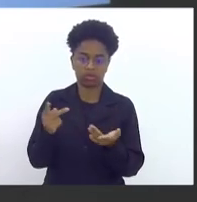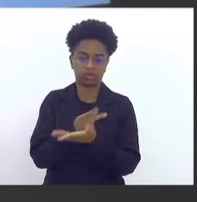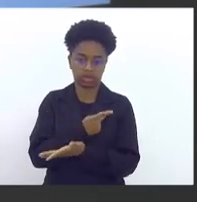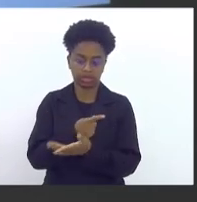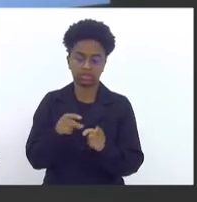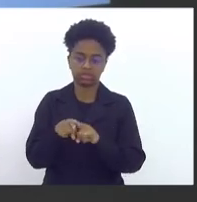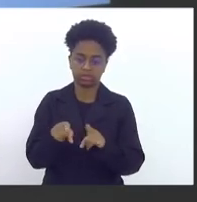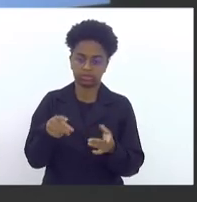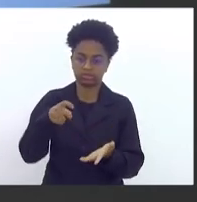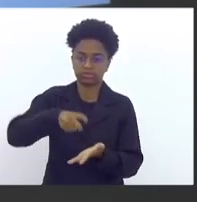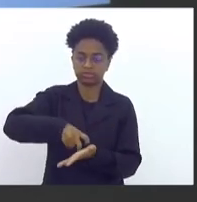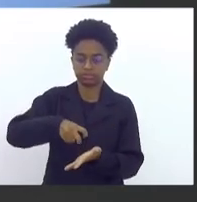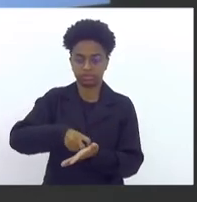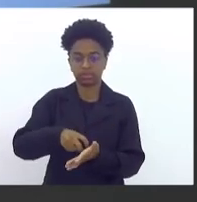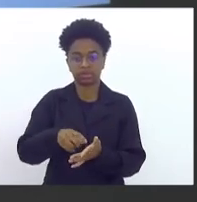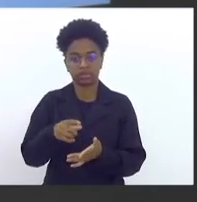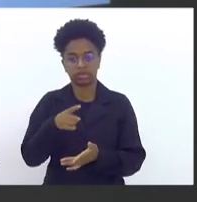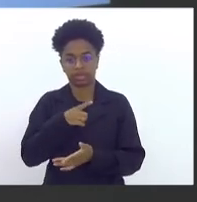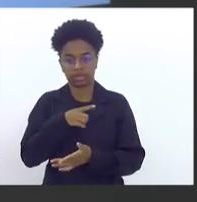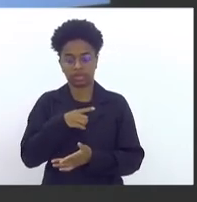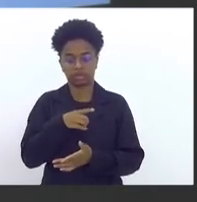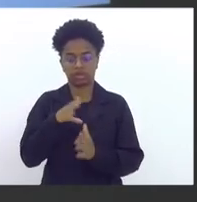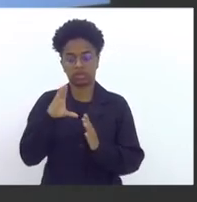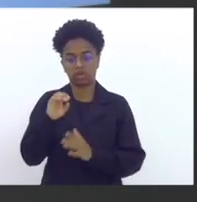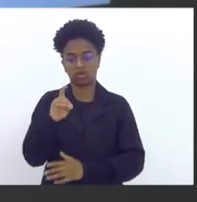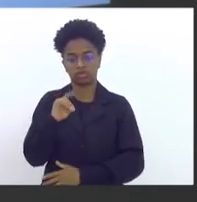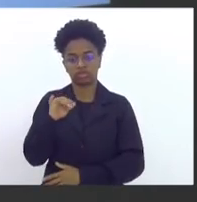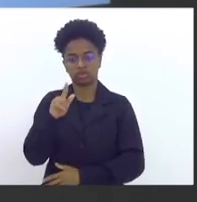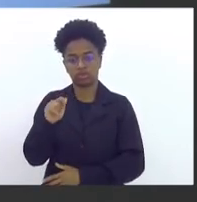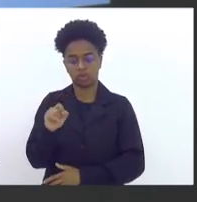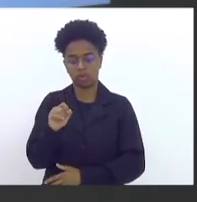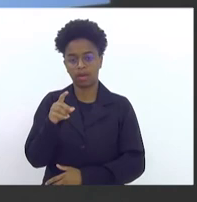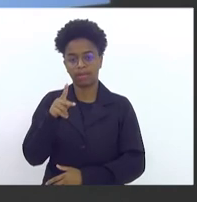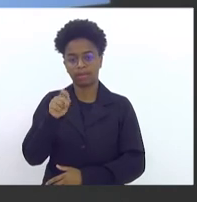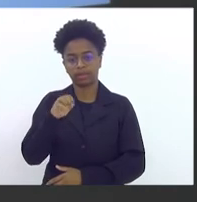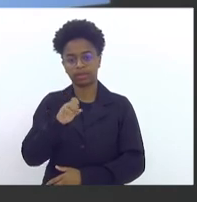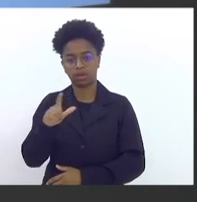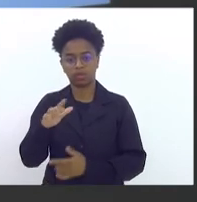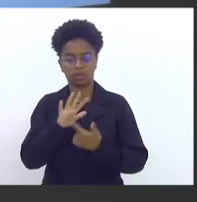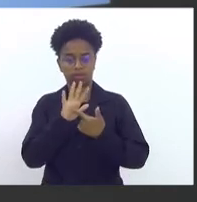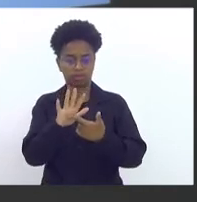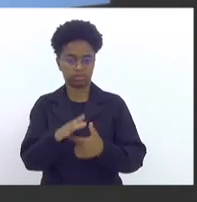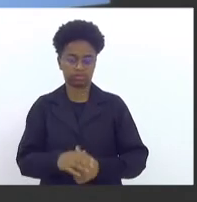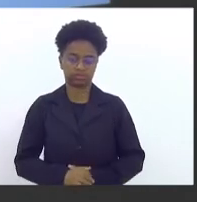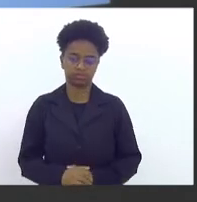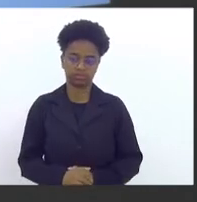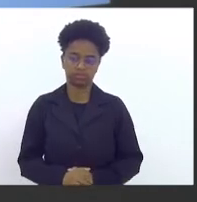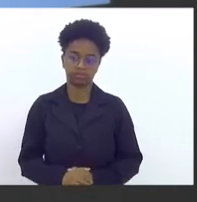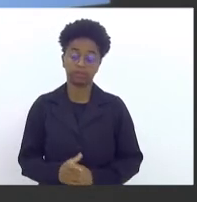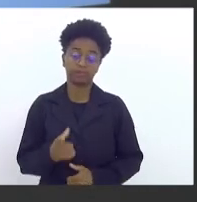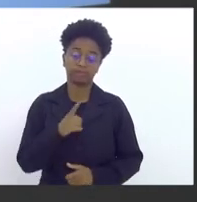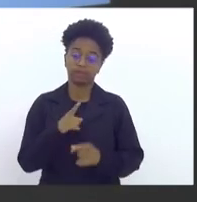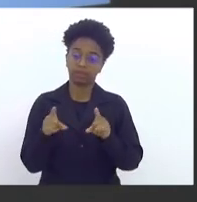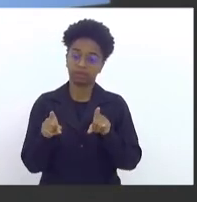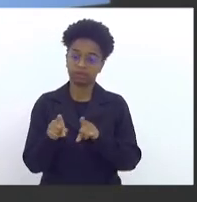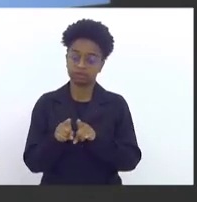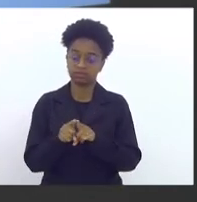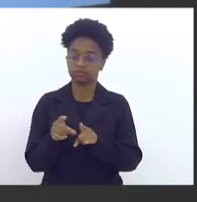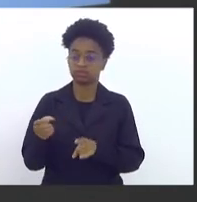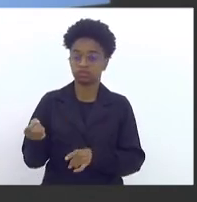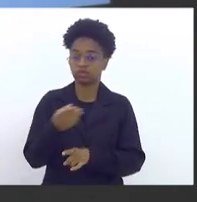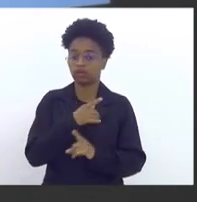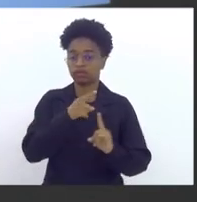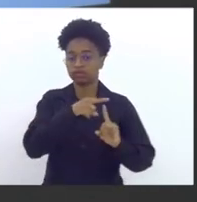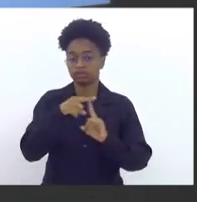parágrafo segundo é do Código Penal recentemente se puder passar o slide Nós também tivemos uma nova tipificação